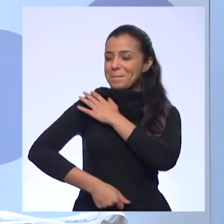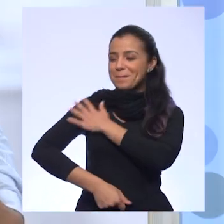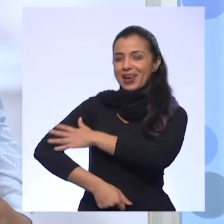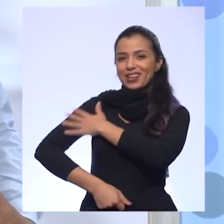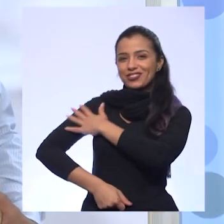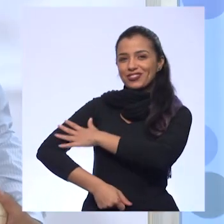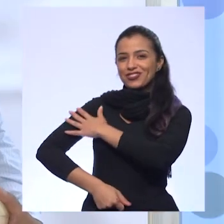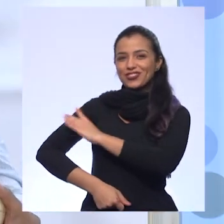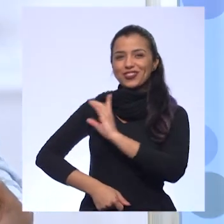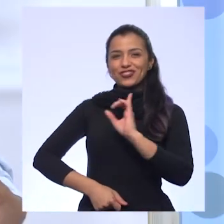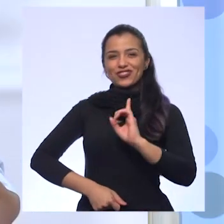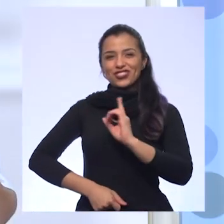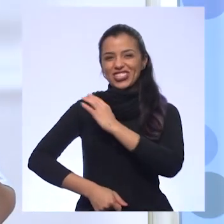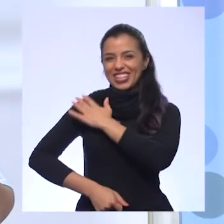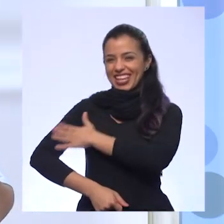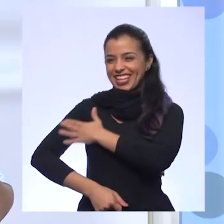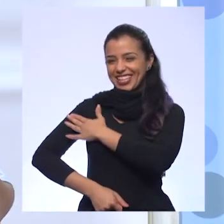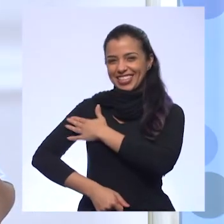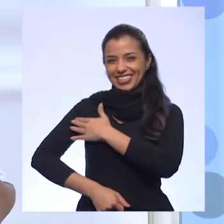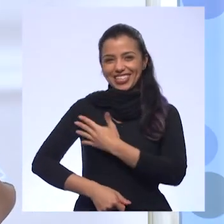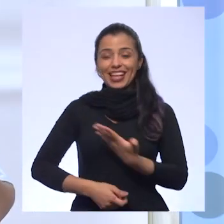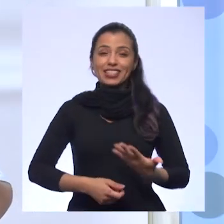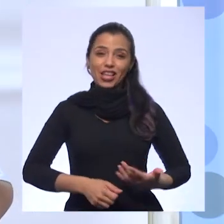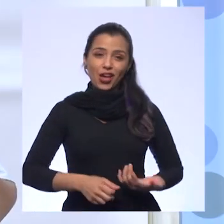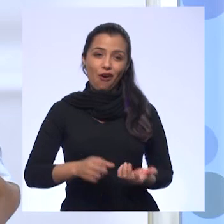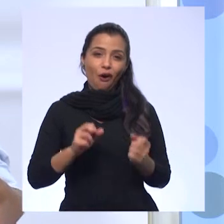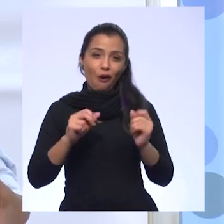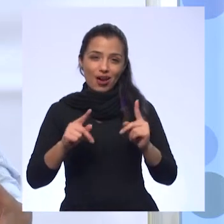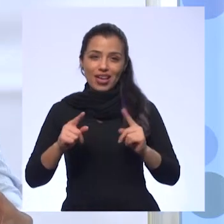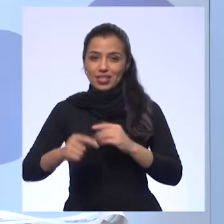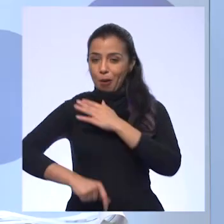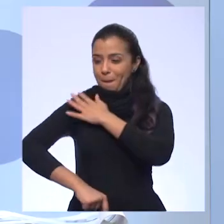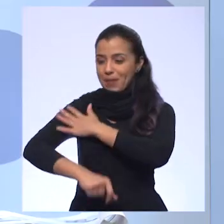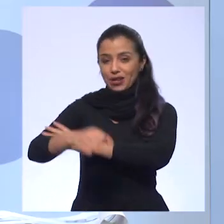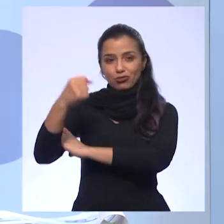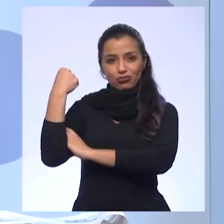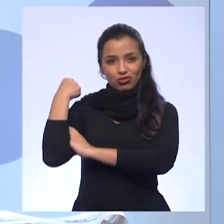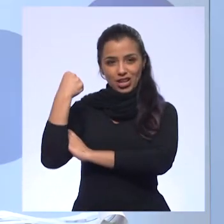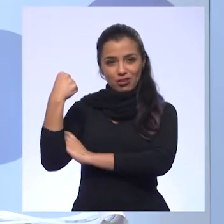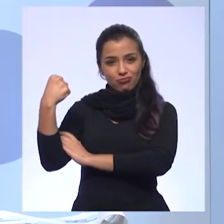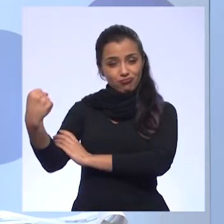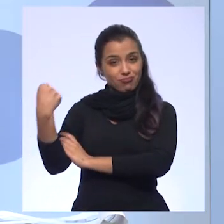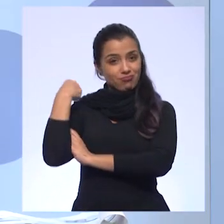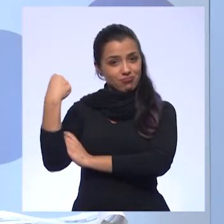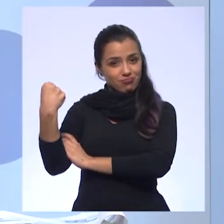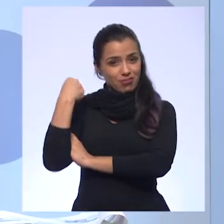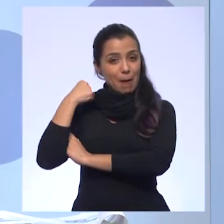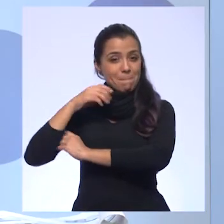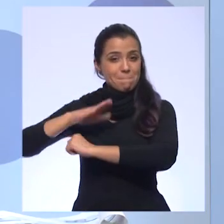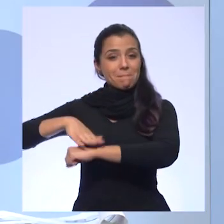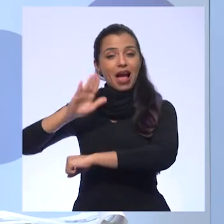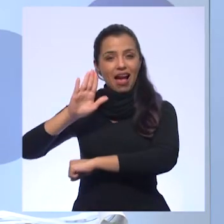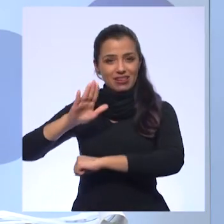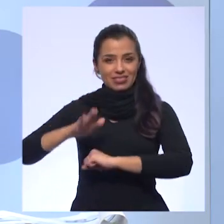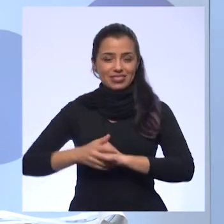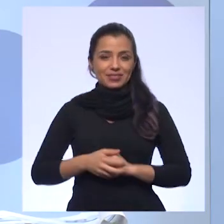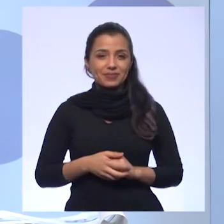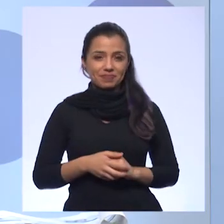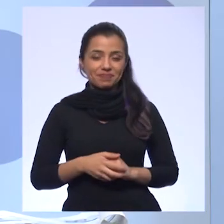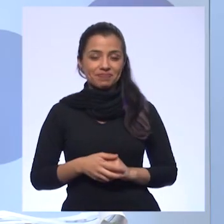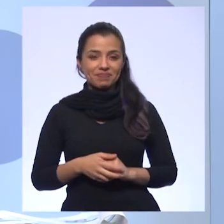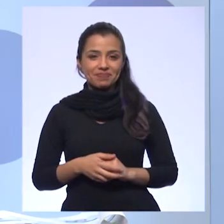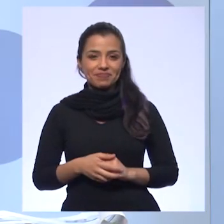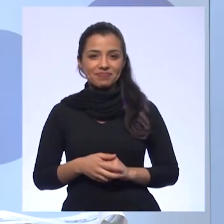mais exercitado, o braço direito é mais forte, ele deve ter pensado. O Guilherme falou a perna e o braço. Muita gente, a